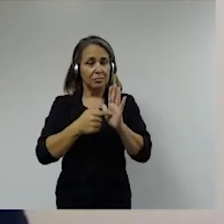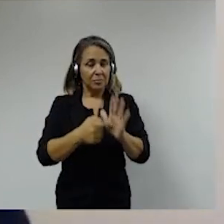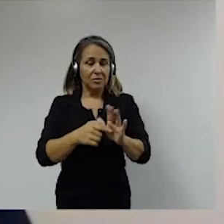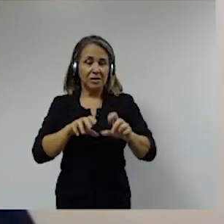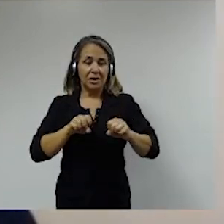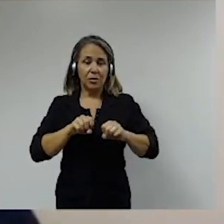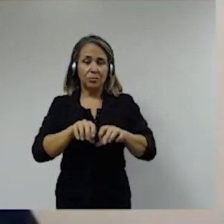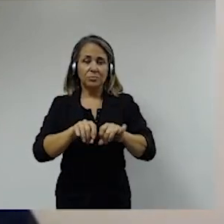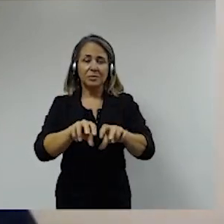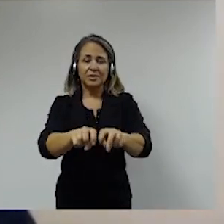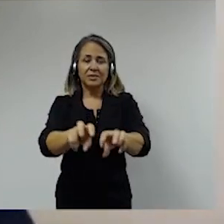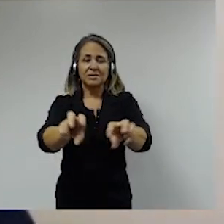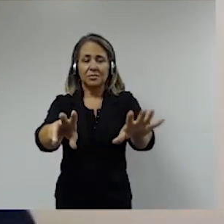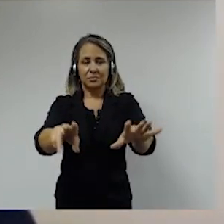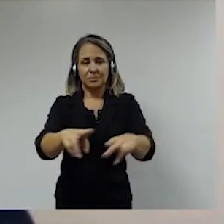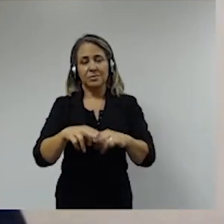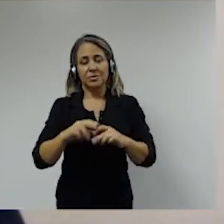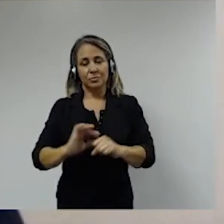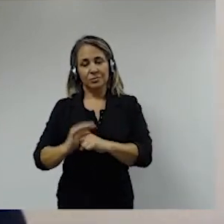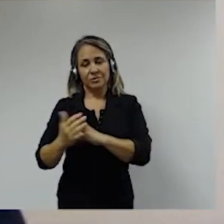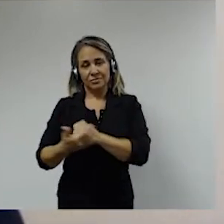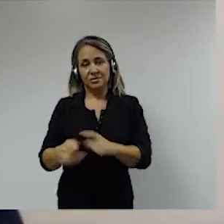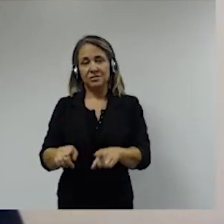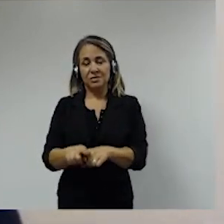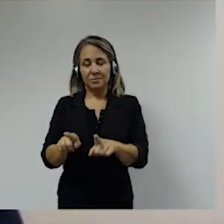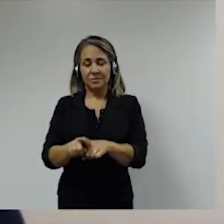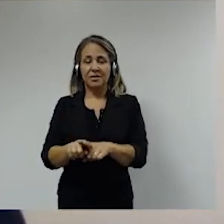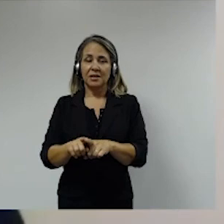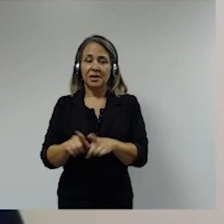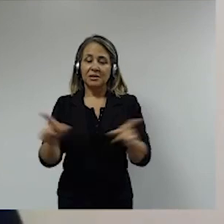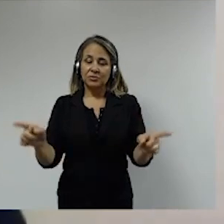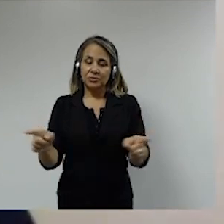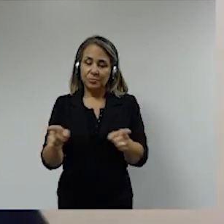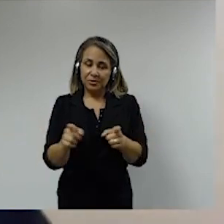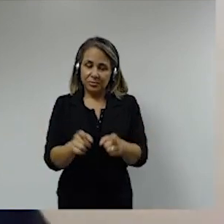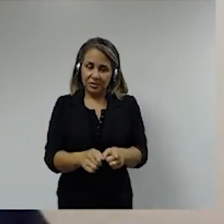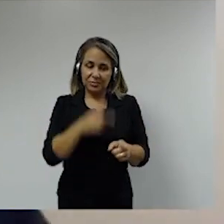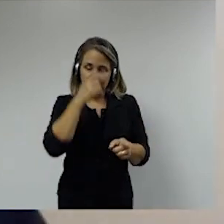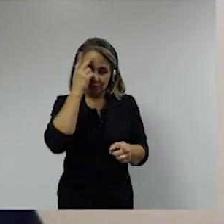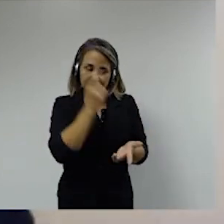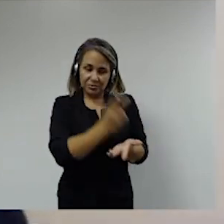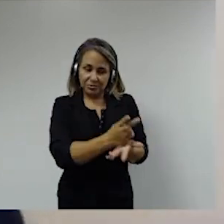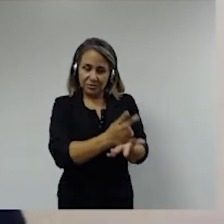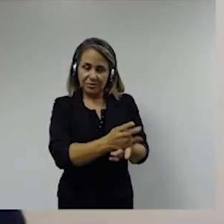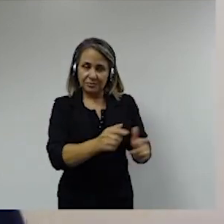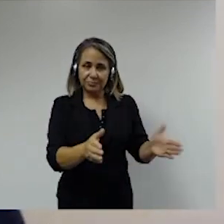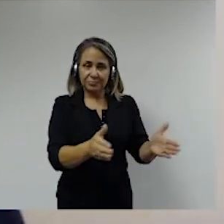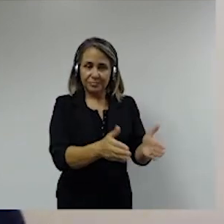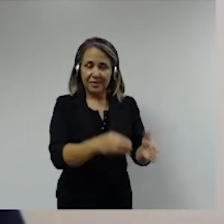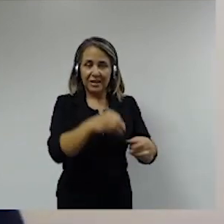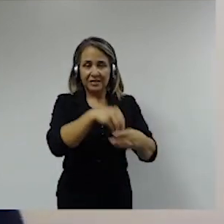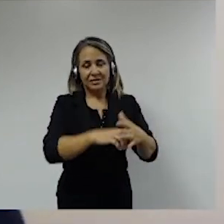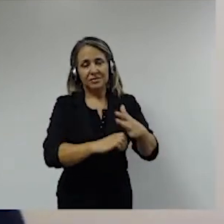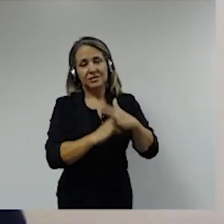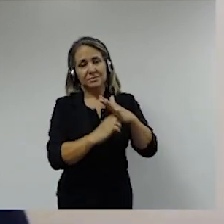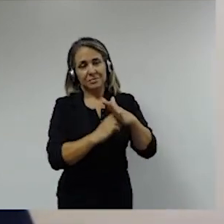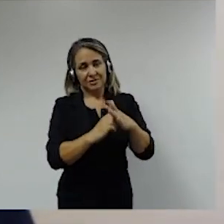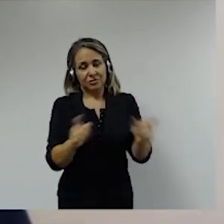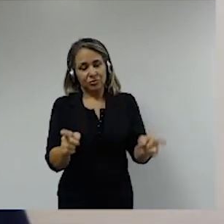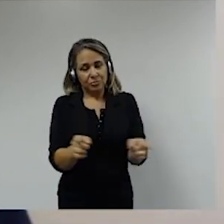pelo coronavírus, inclusive diminuindo a permanência das mesmas pessoas nas dependências das